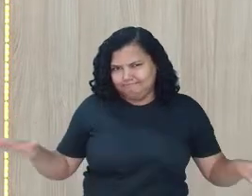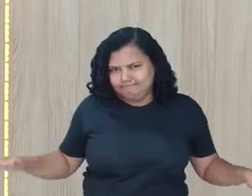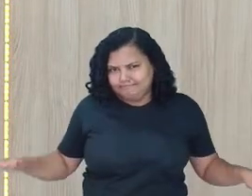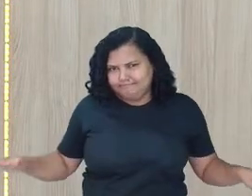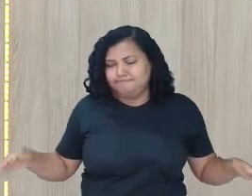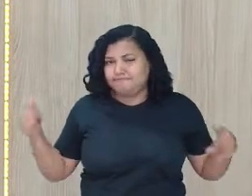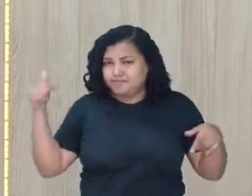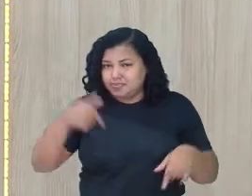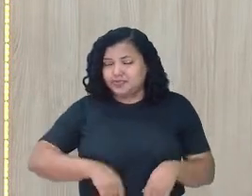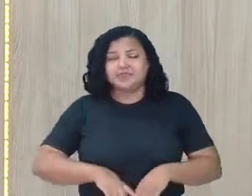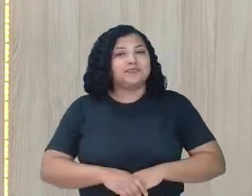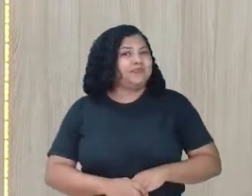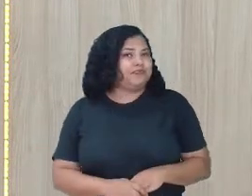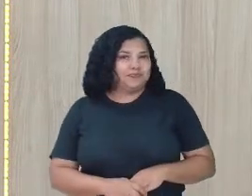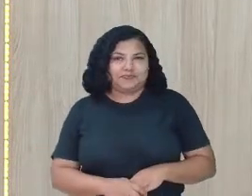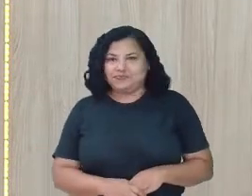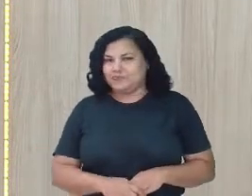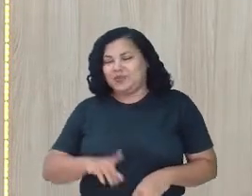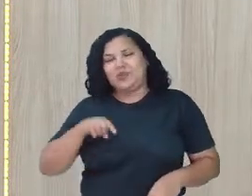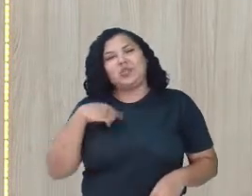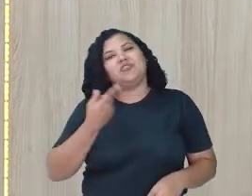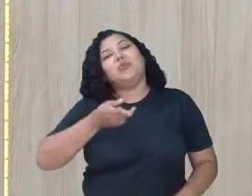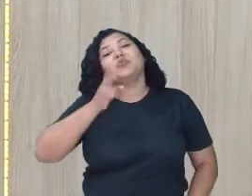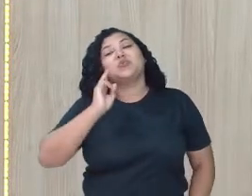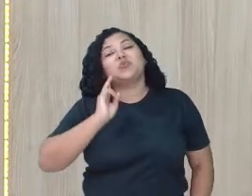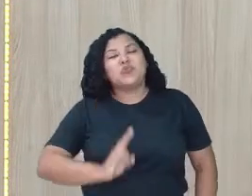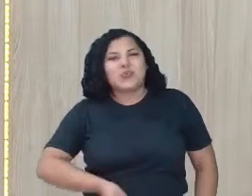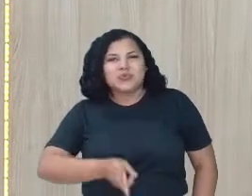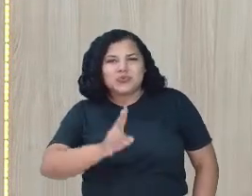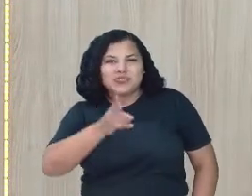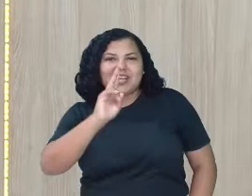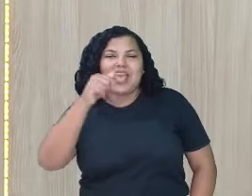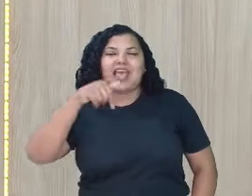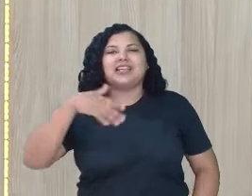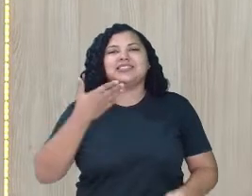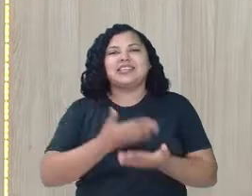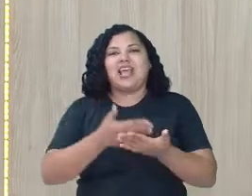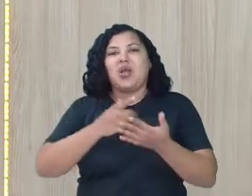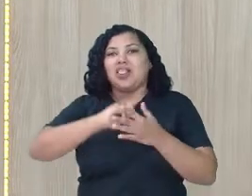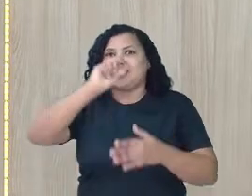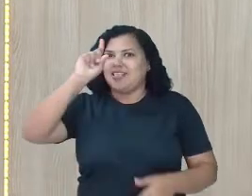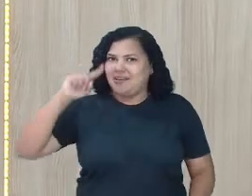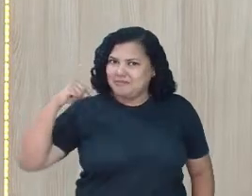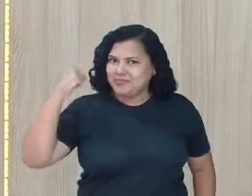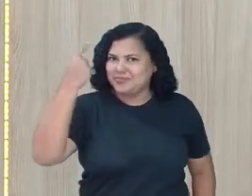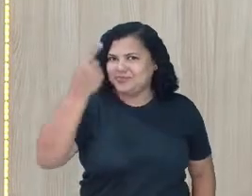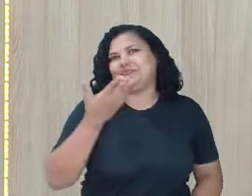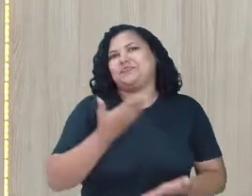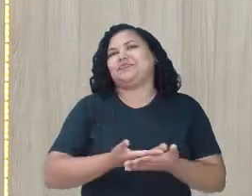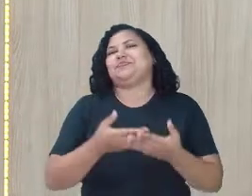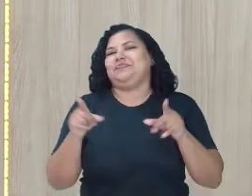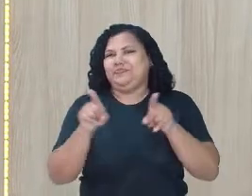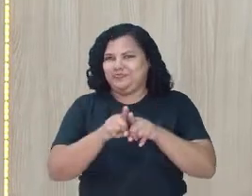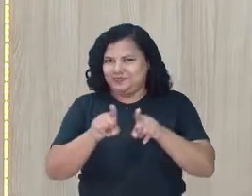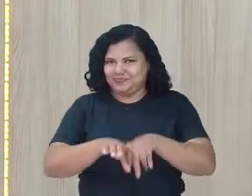encerrar aqui, tá? A gente vai dar continuidade a essa aula. Na próxima aula também, a gente